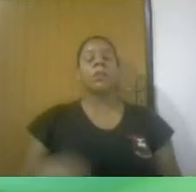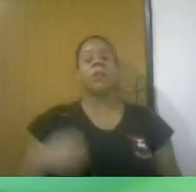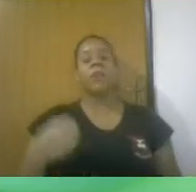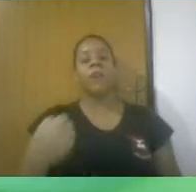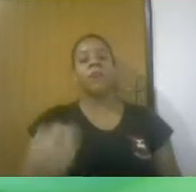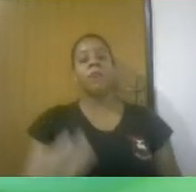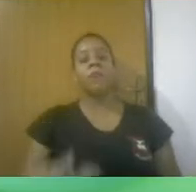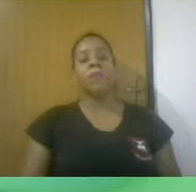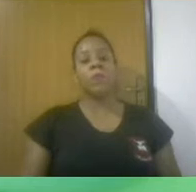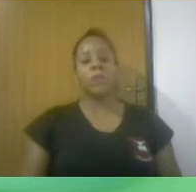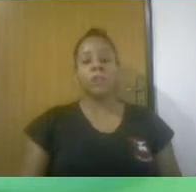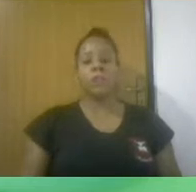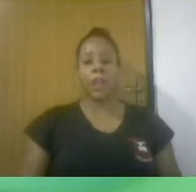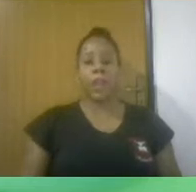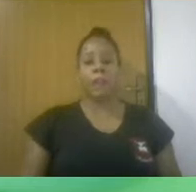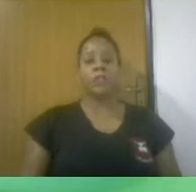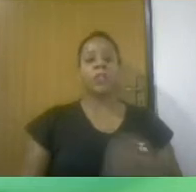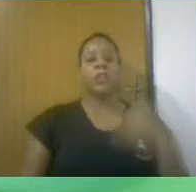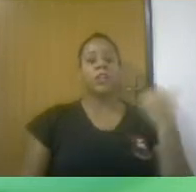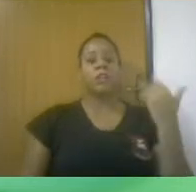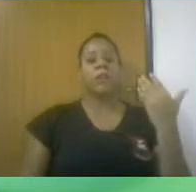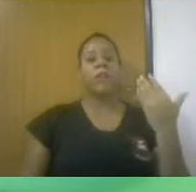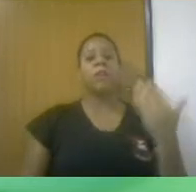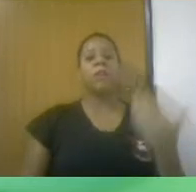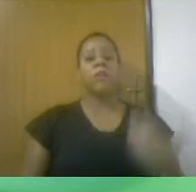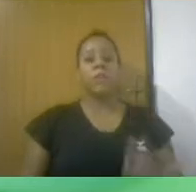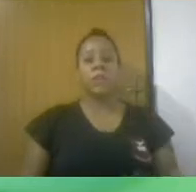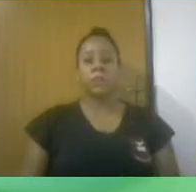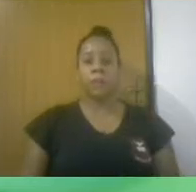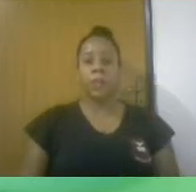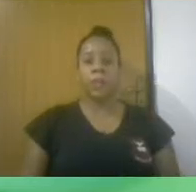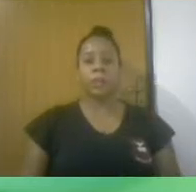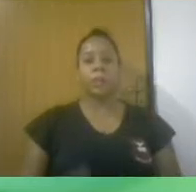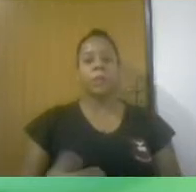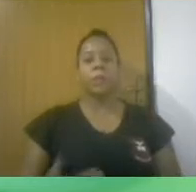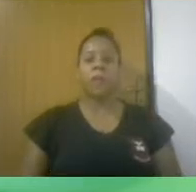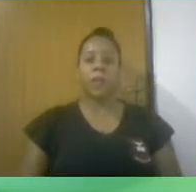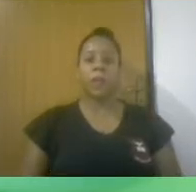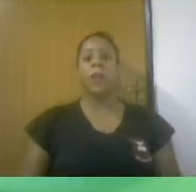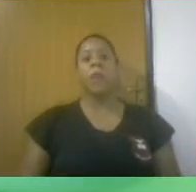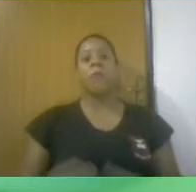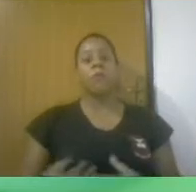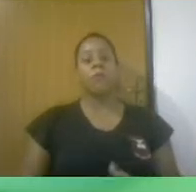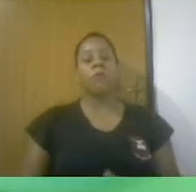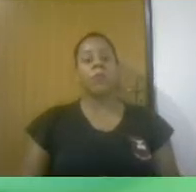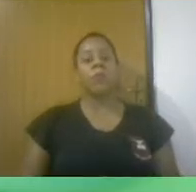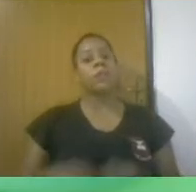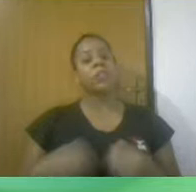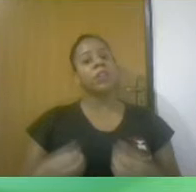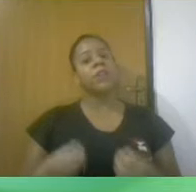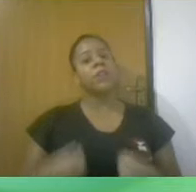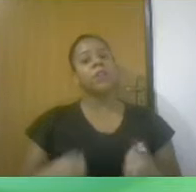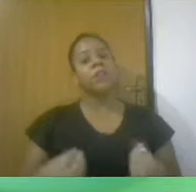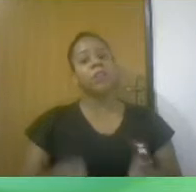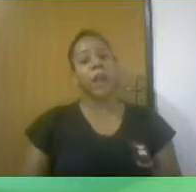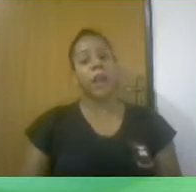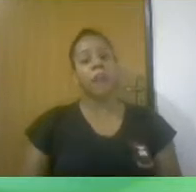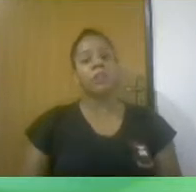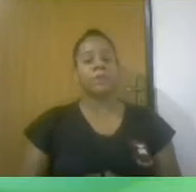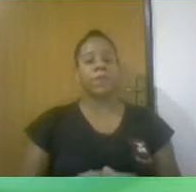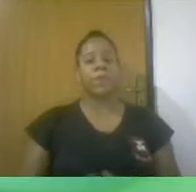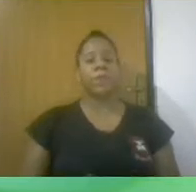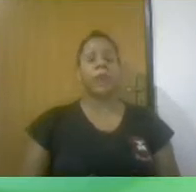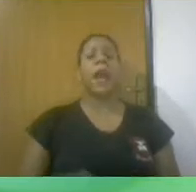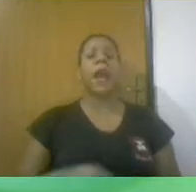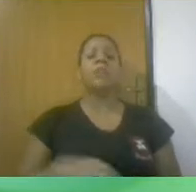Então, tiveram muitas guerras, tiveram muitas brigas. Por quê? Por conta dessa